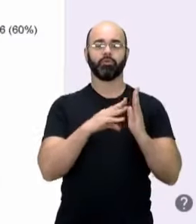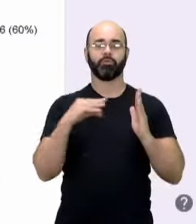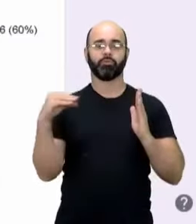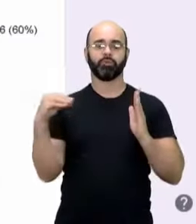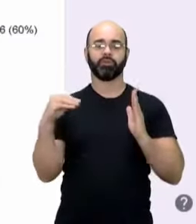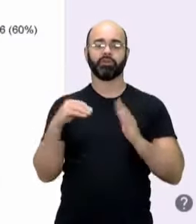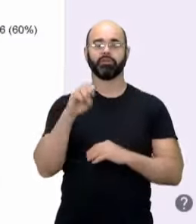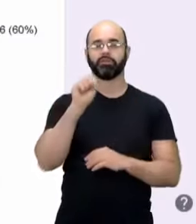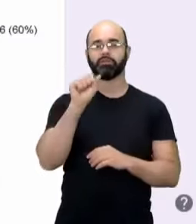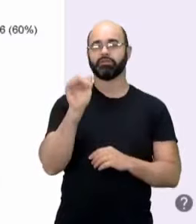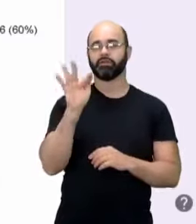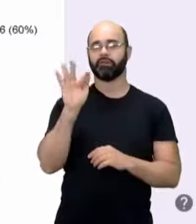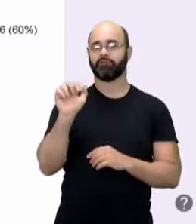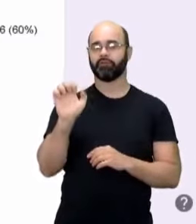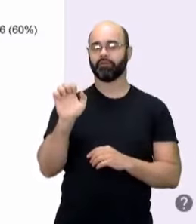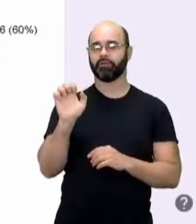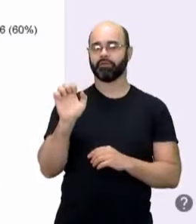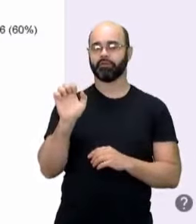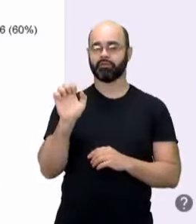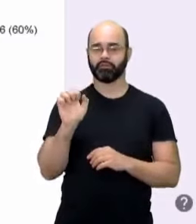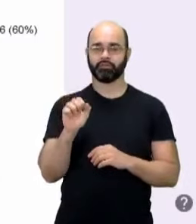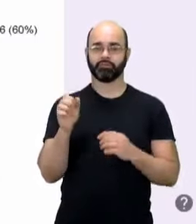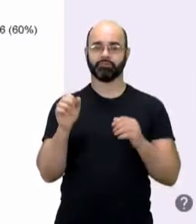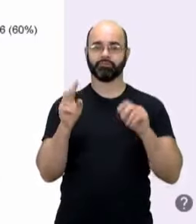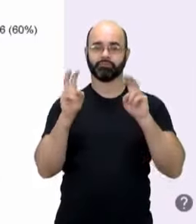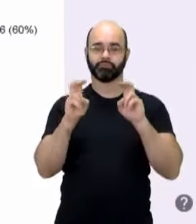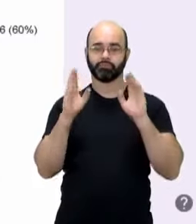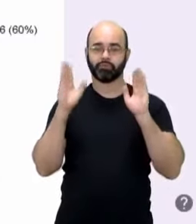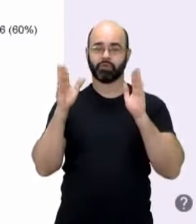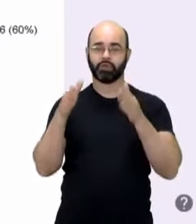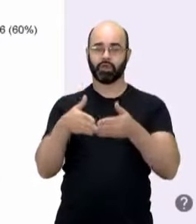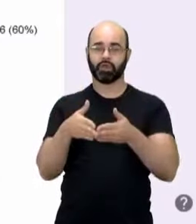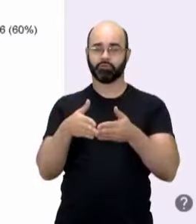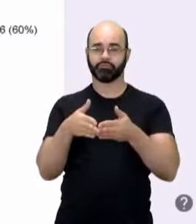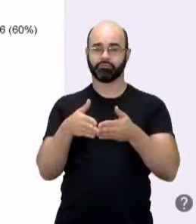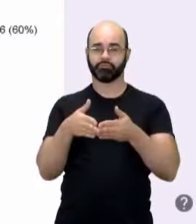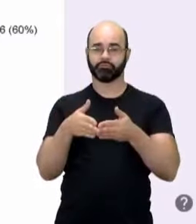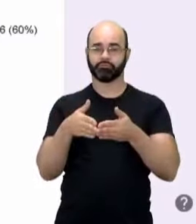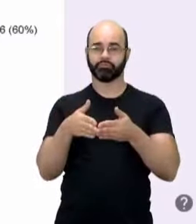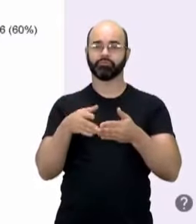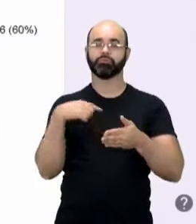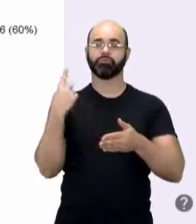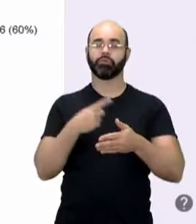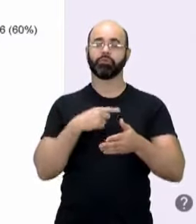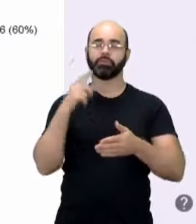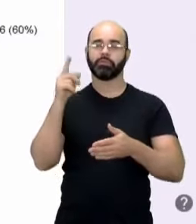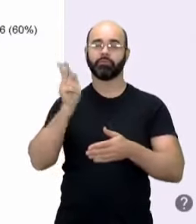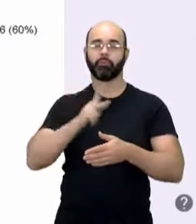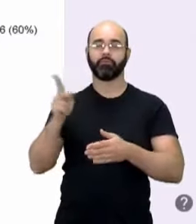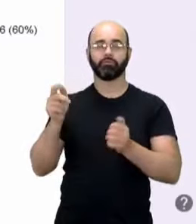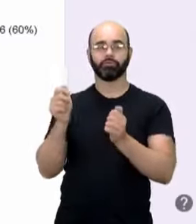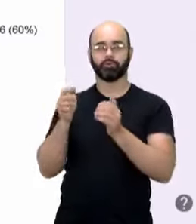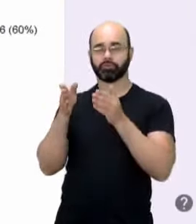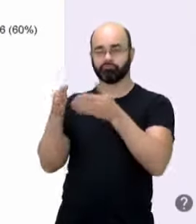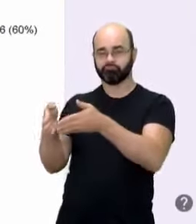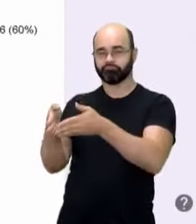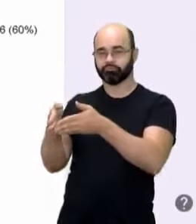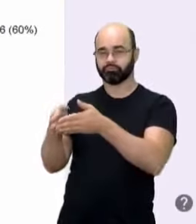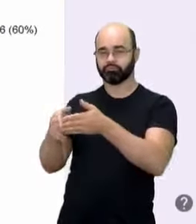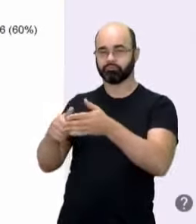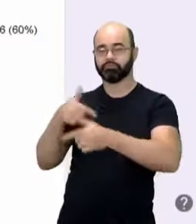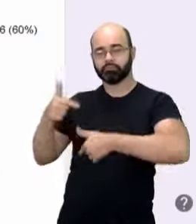do sequencial, ativo, focado e explícito. Era um trabalho que a gente fez mais com os professores, e a gente deixava para